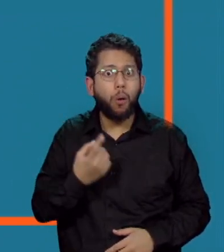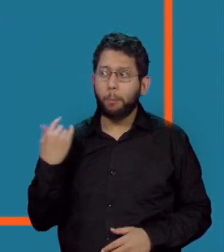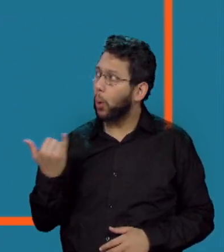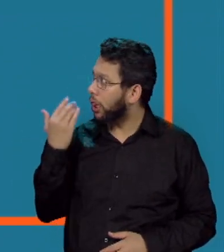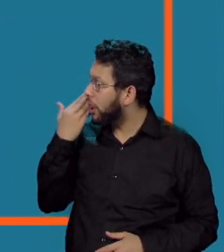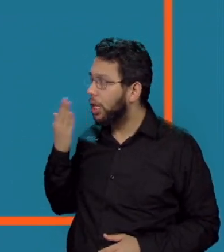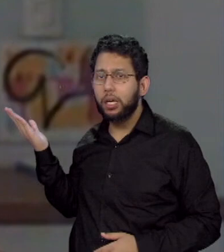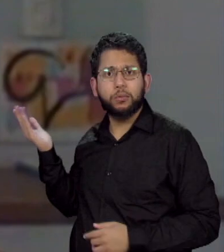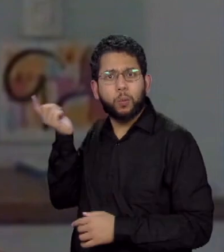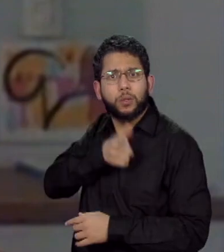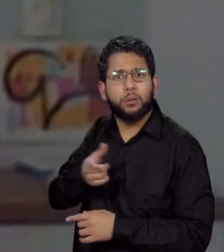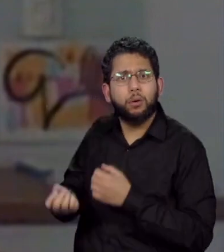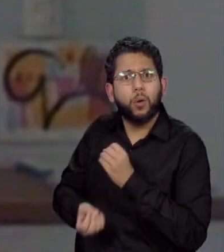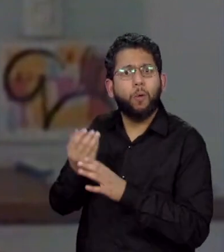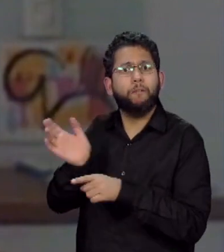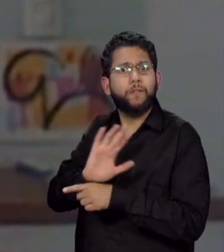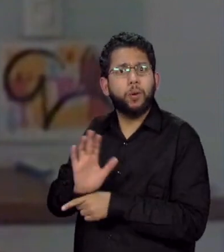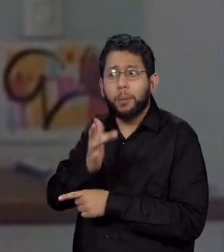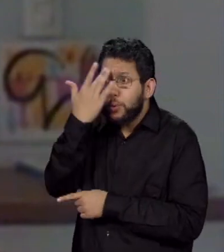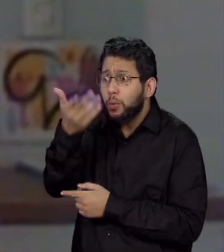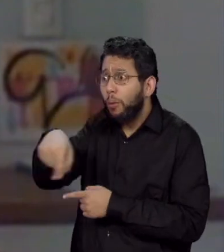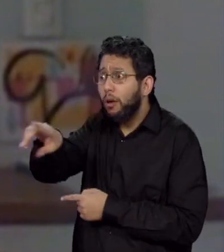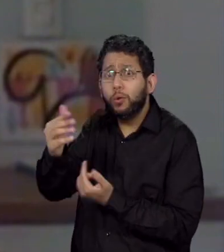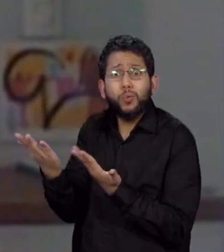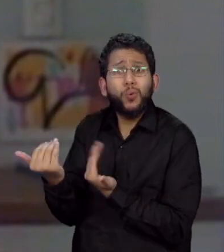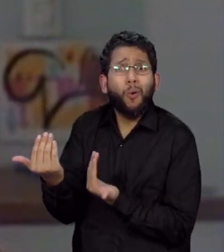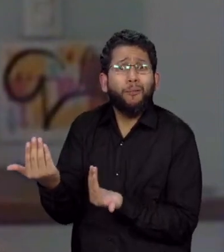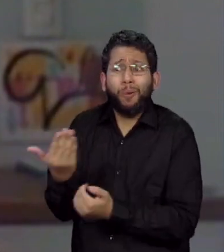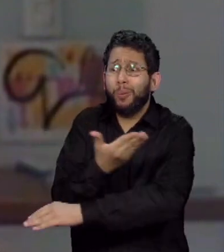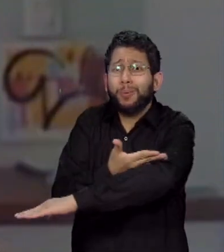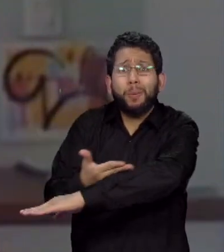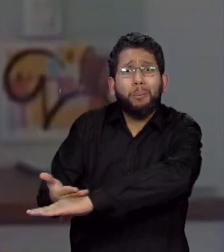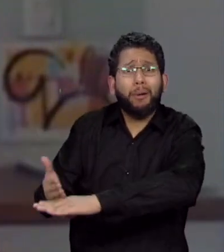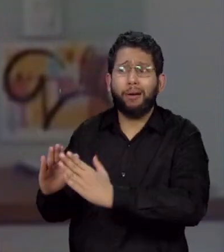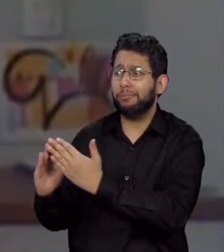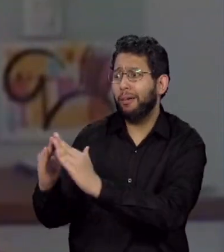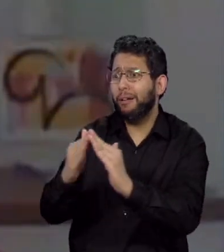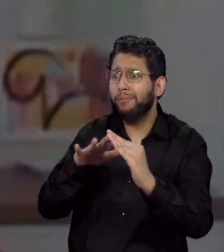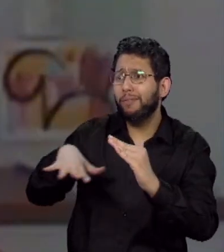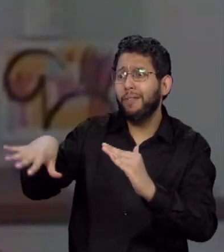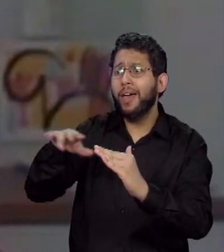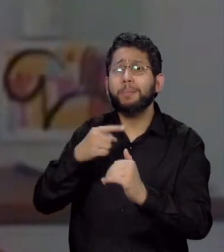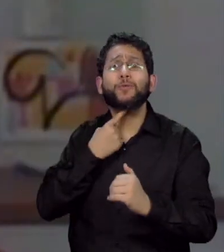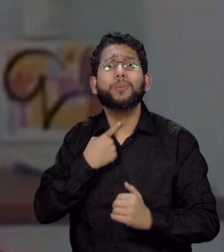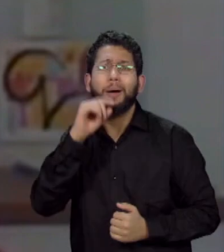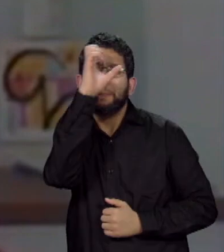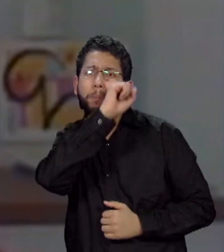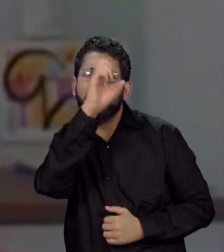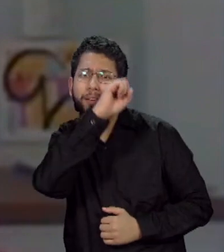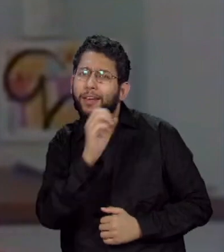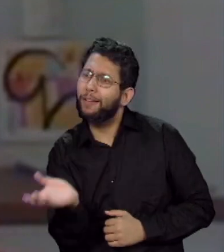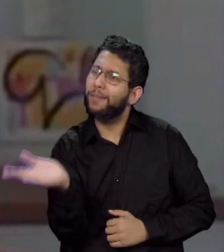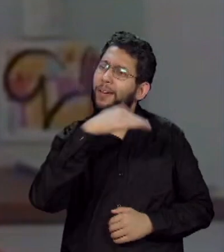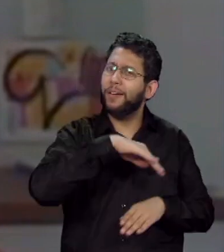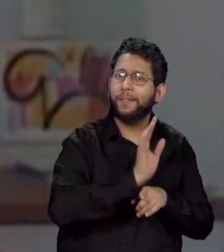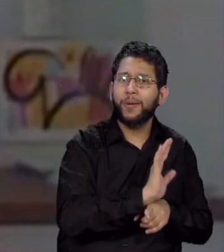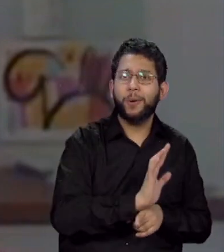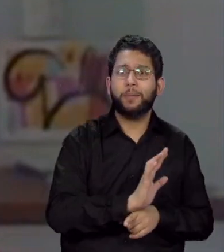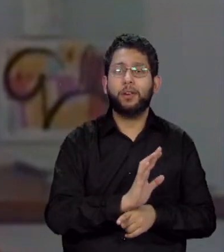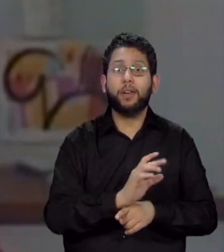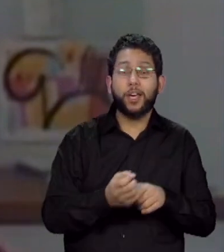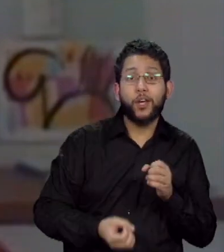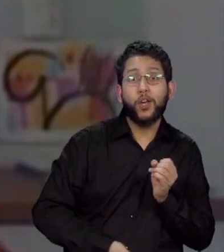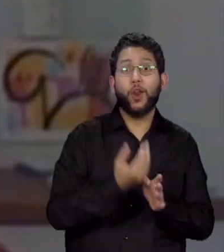de se fazer filme com aquela juventude, né, tão ávida de conhecimento, que o projeto de longa-metragem